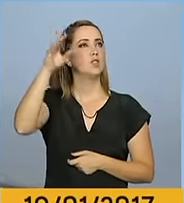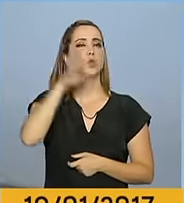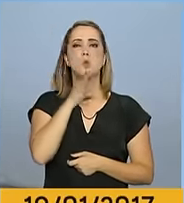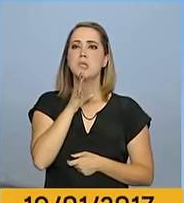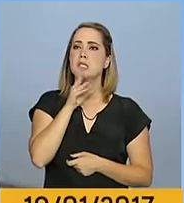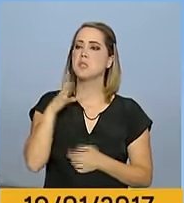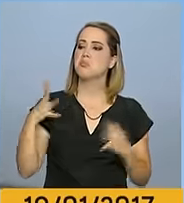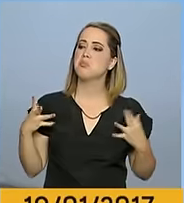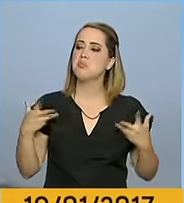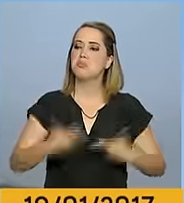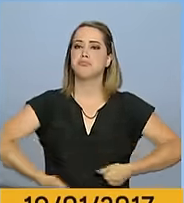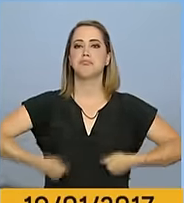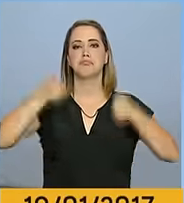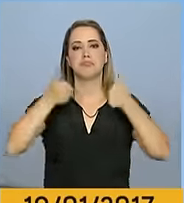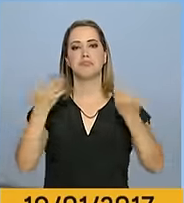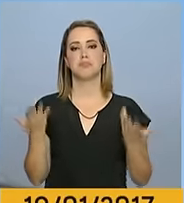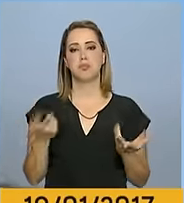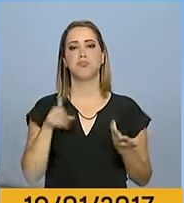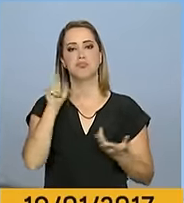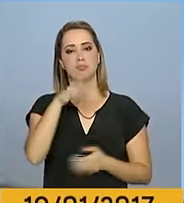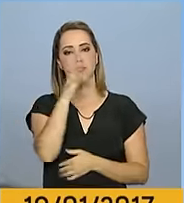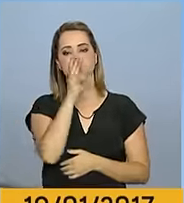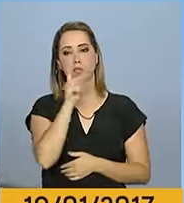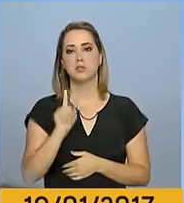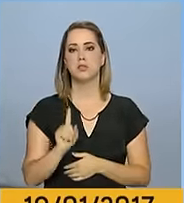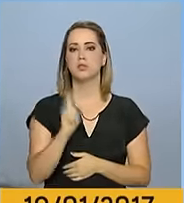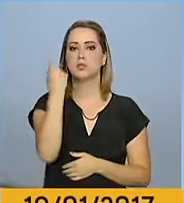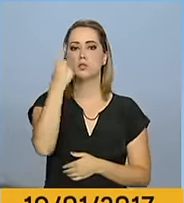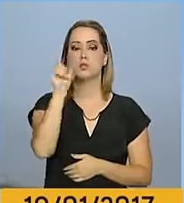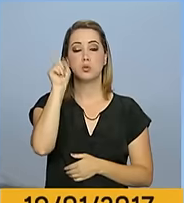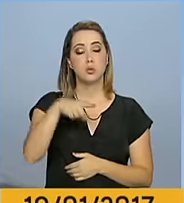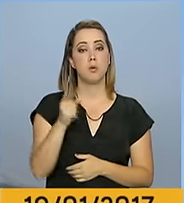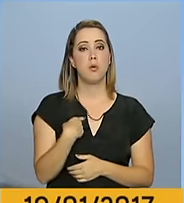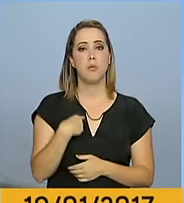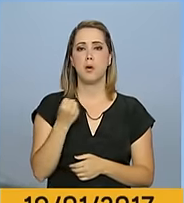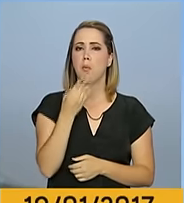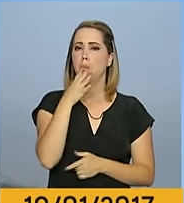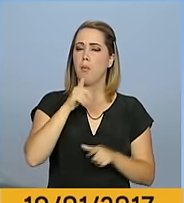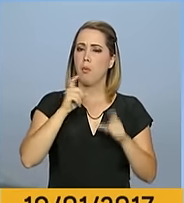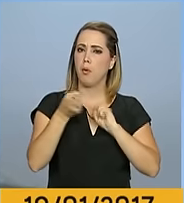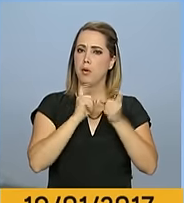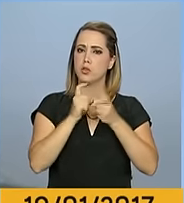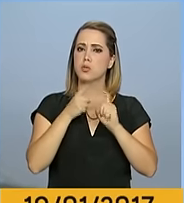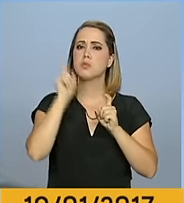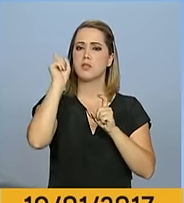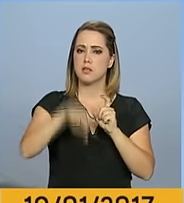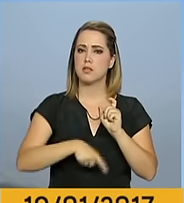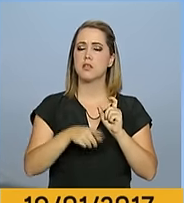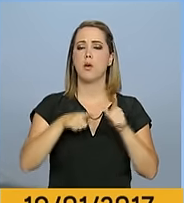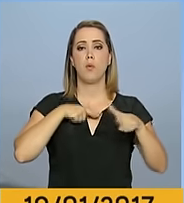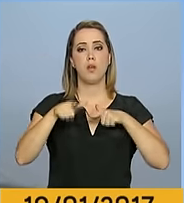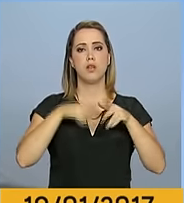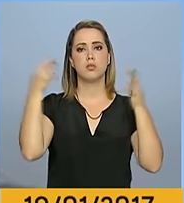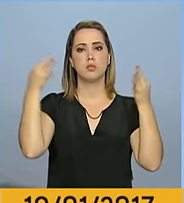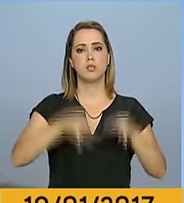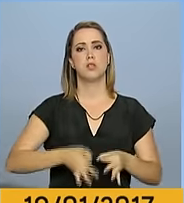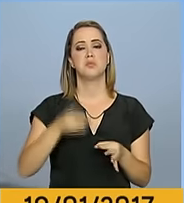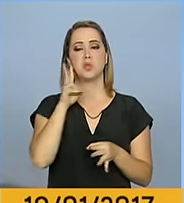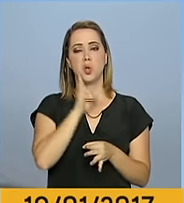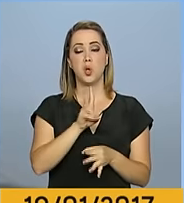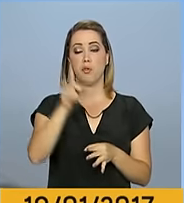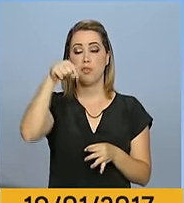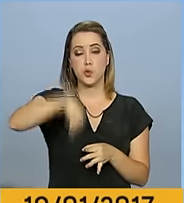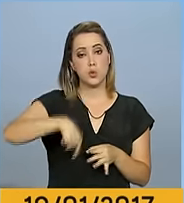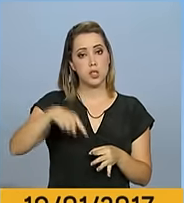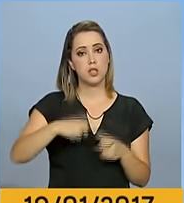de eficiência. E é interessante que um dos fundamentos da Constituição para a boa administração é exatamente a eficiência. E o que eu mais vejo nesta